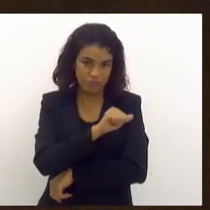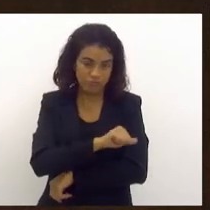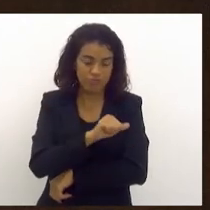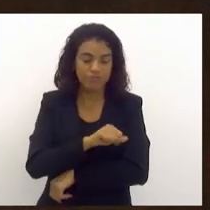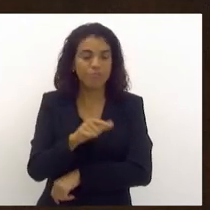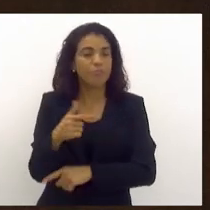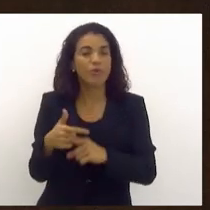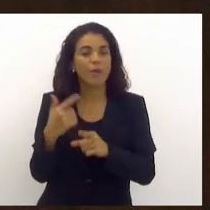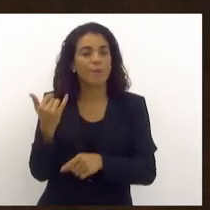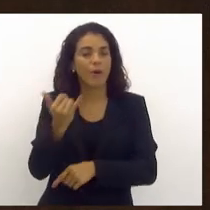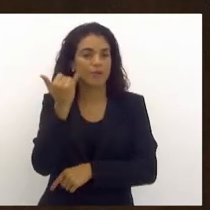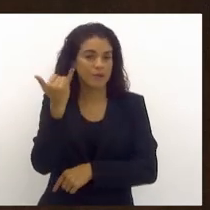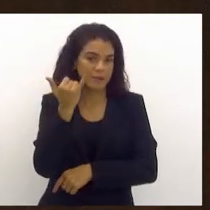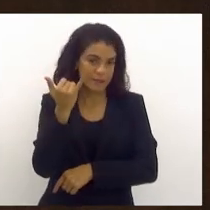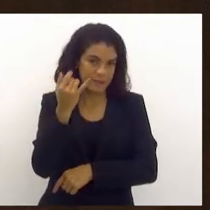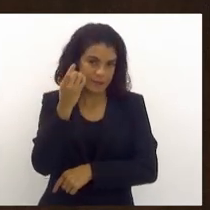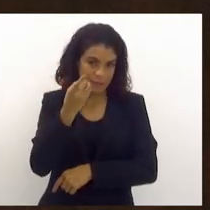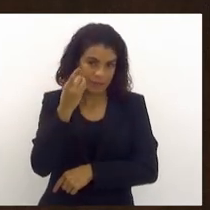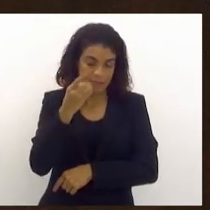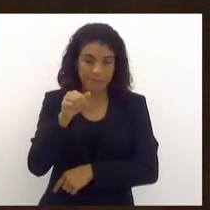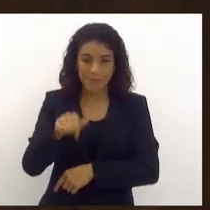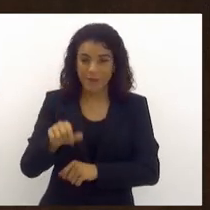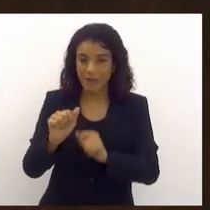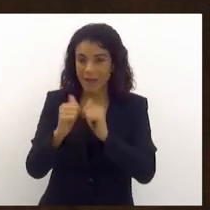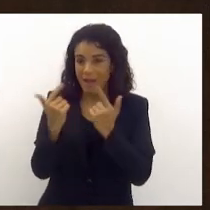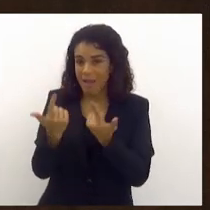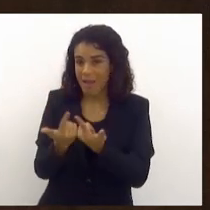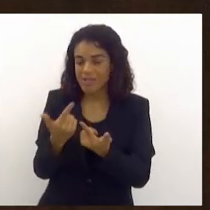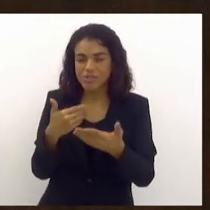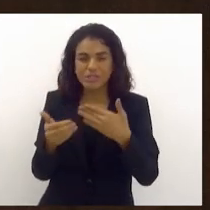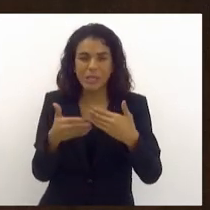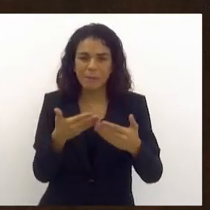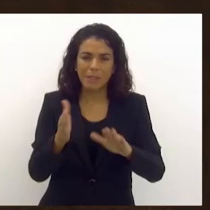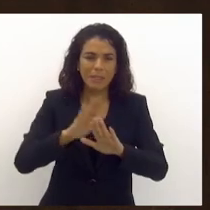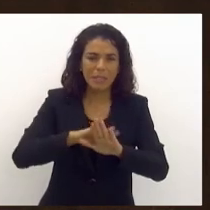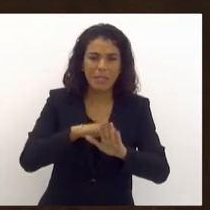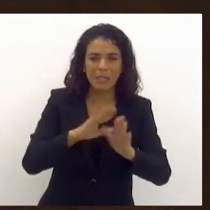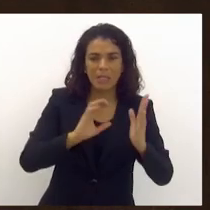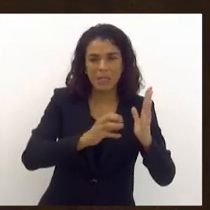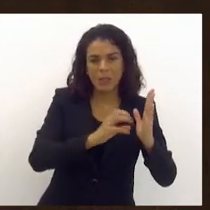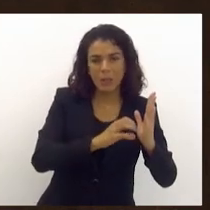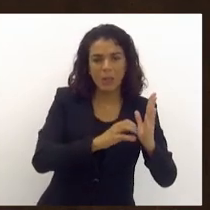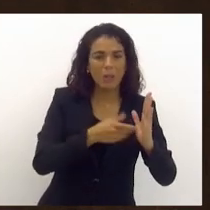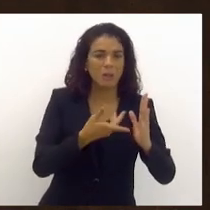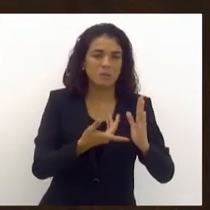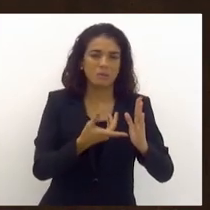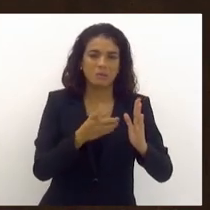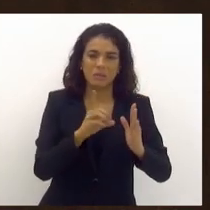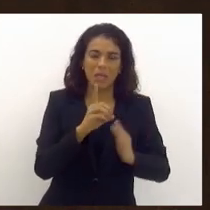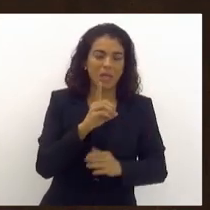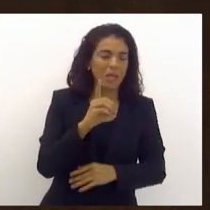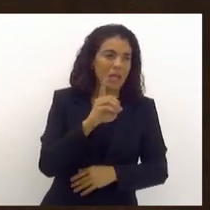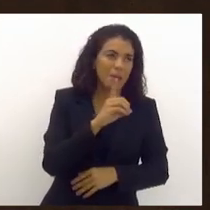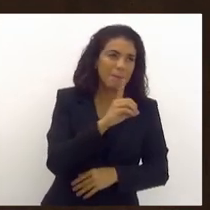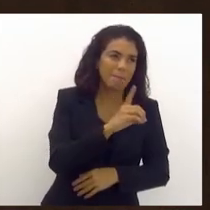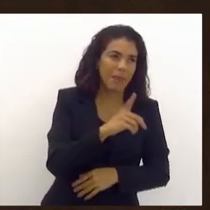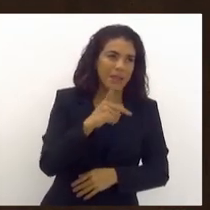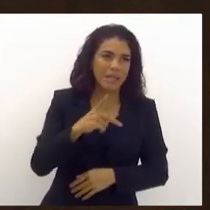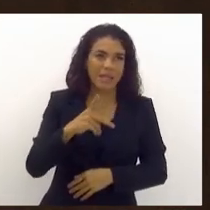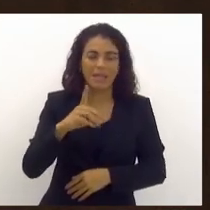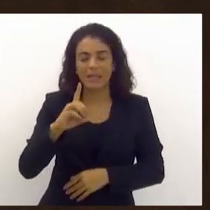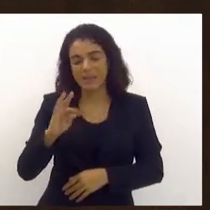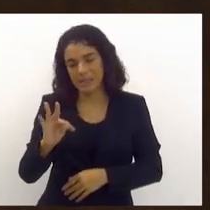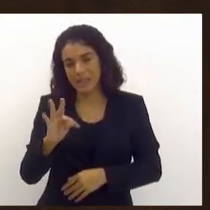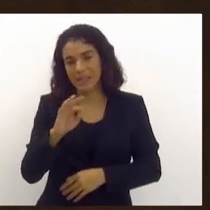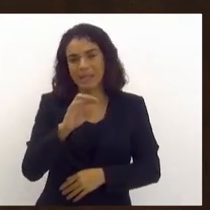importante, presidente Rodrigo Bacelar, que essa casa, independente de quem é do PCdoB, do PT, do PDT, ou do